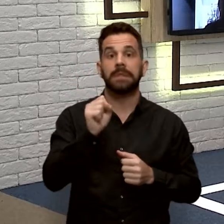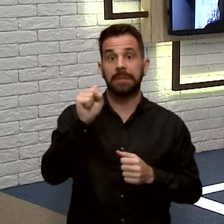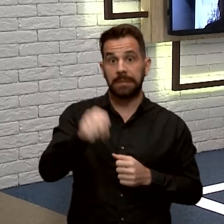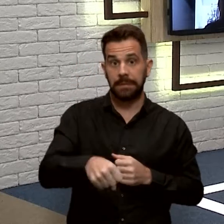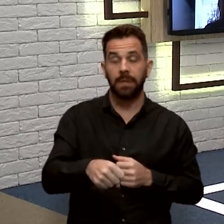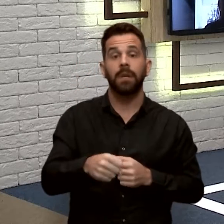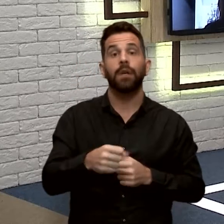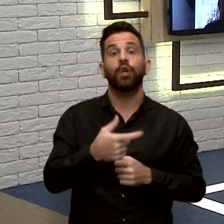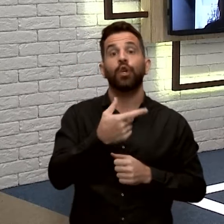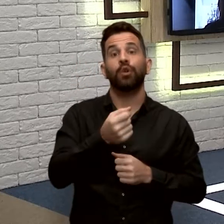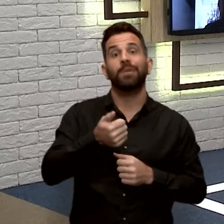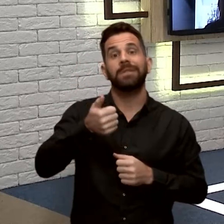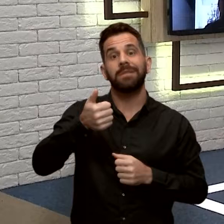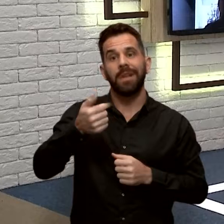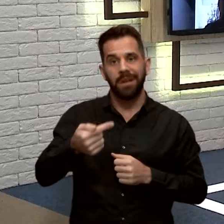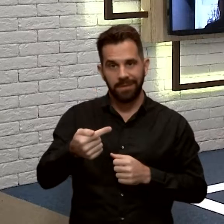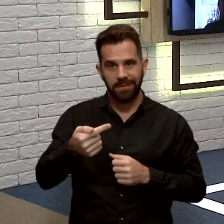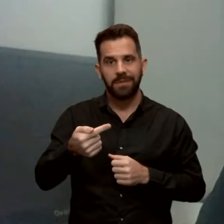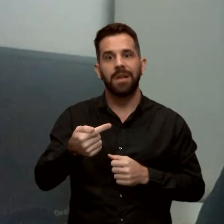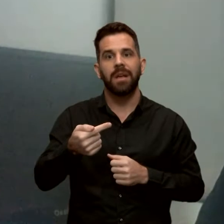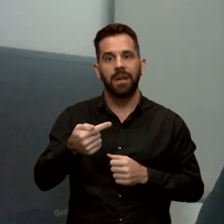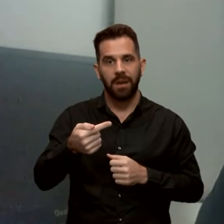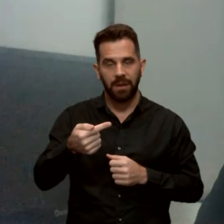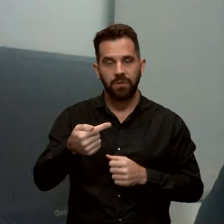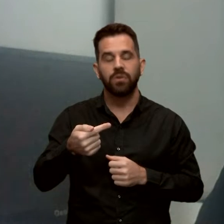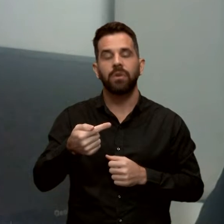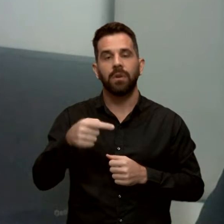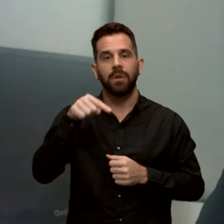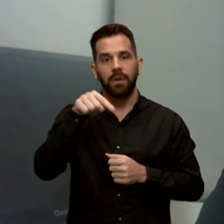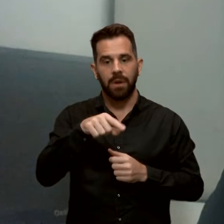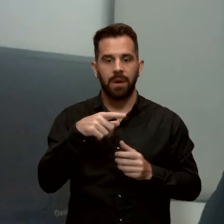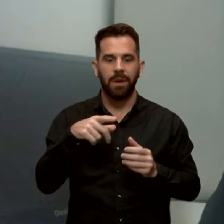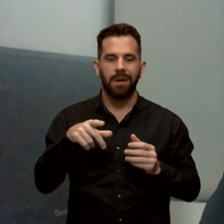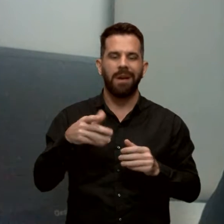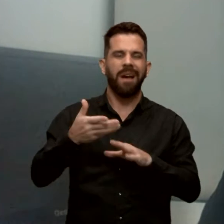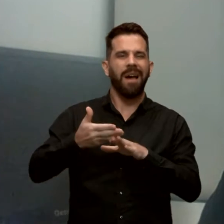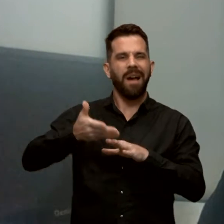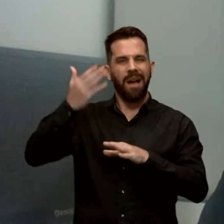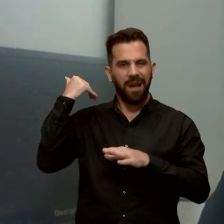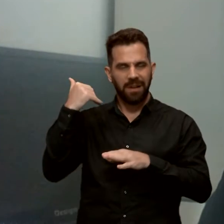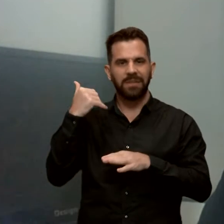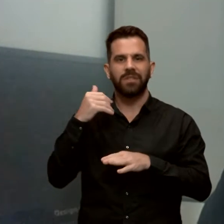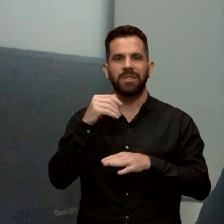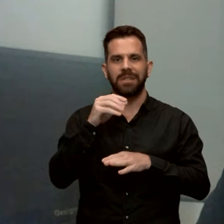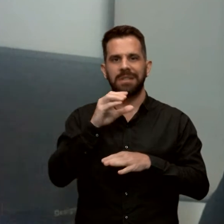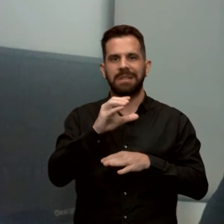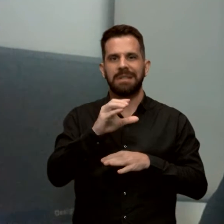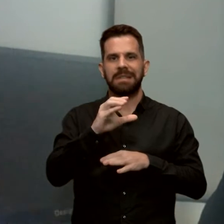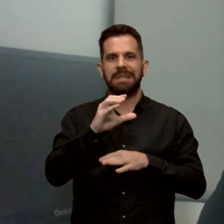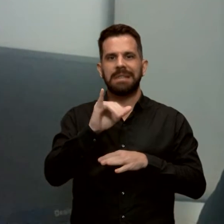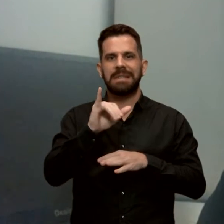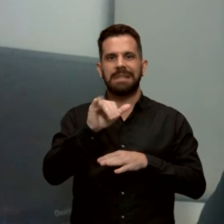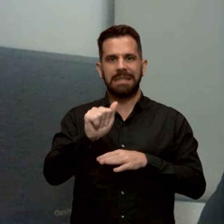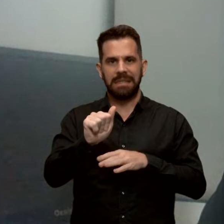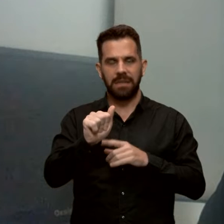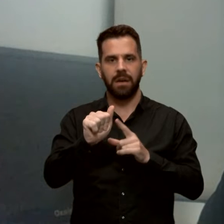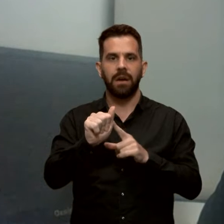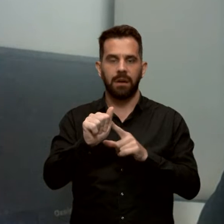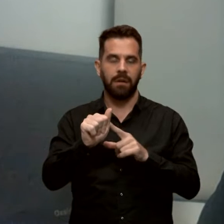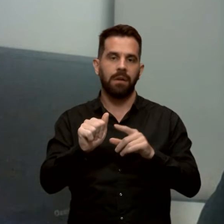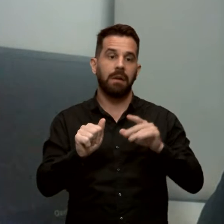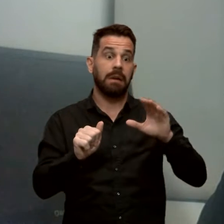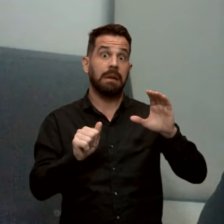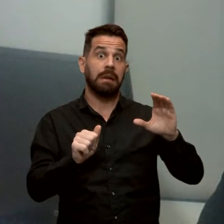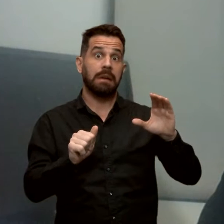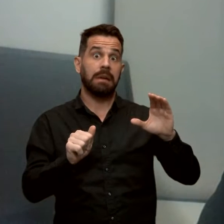com a união do Centro de Internação de Adolescentes, o antigo CIA, nós mudamos para o CASE, que é o Centro de